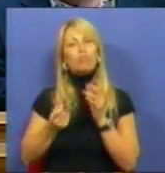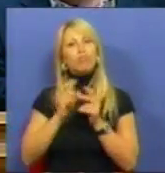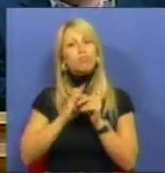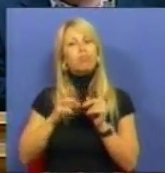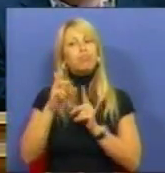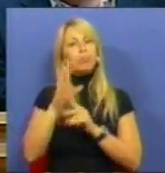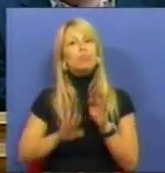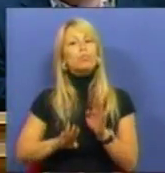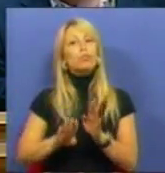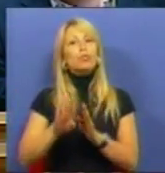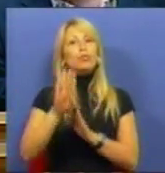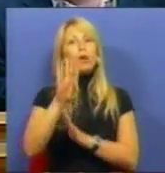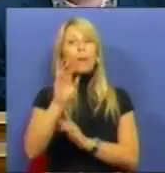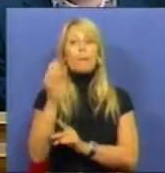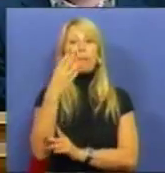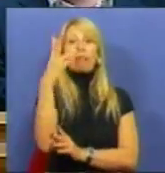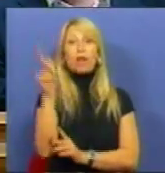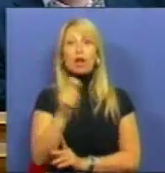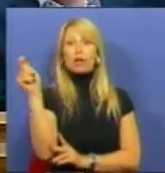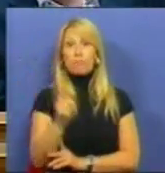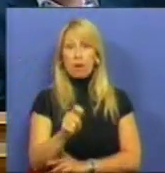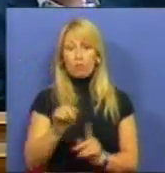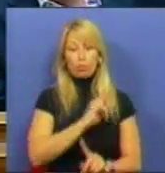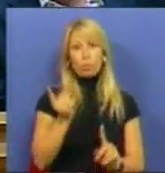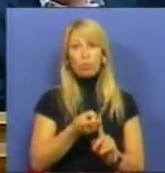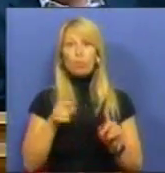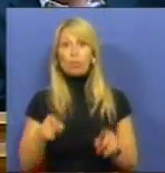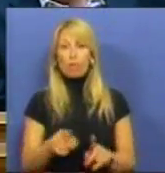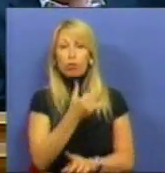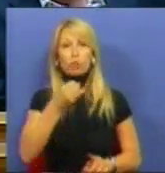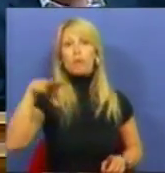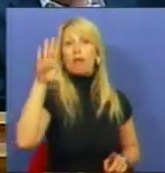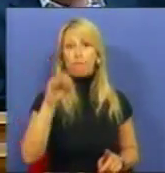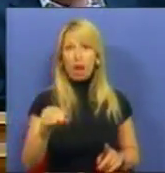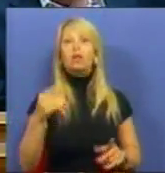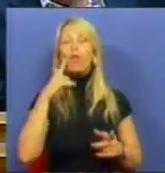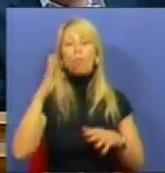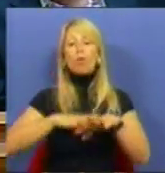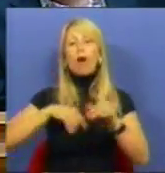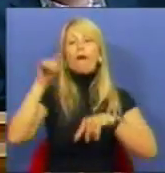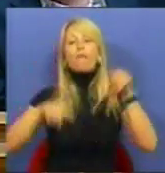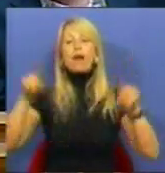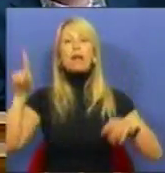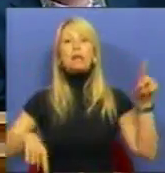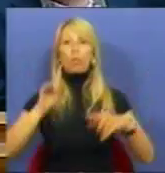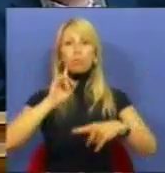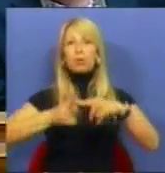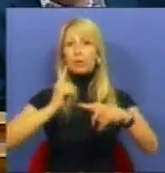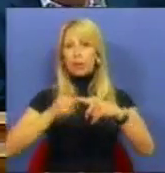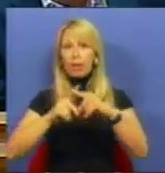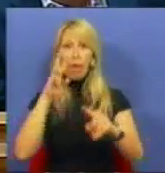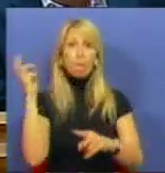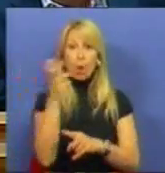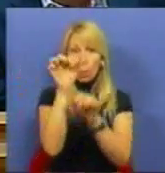2010 foram movidos essencialmente pela variação positiva da procura e, muito